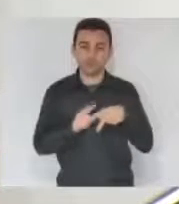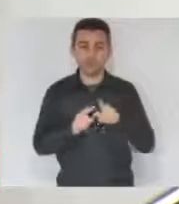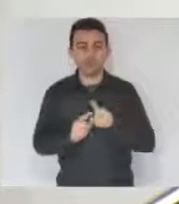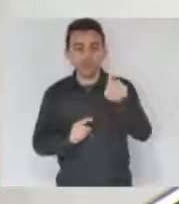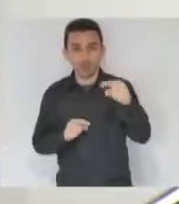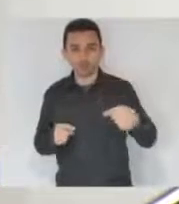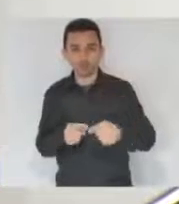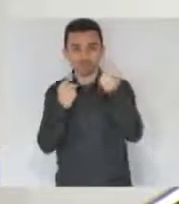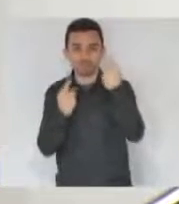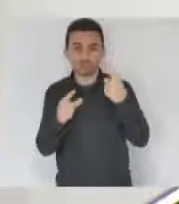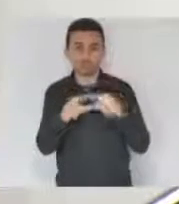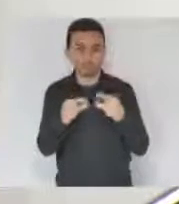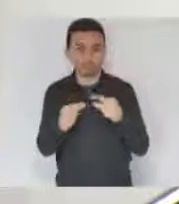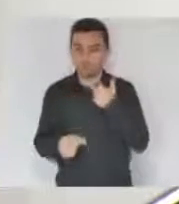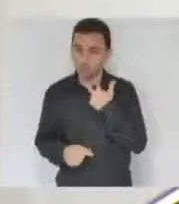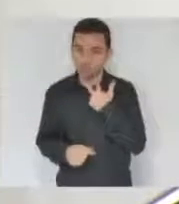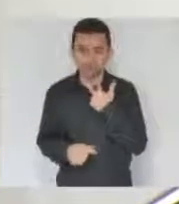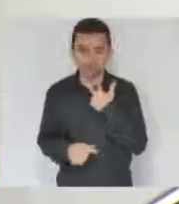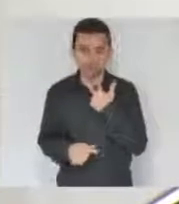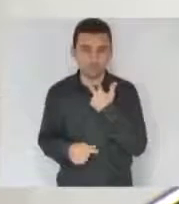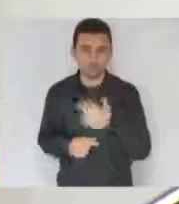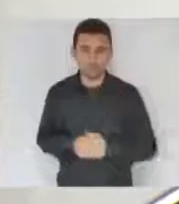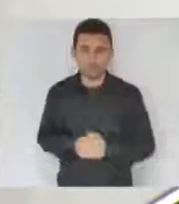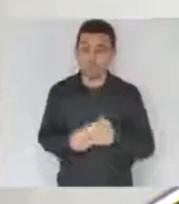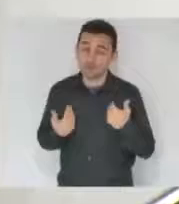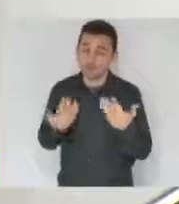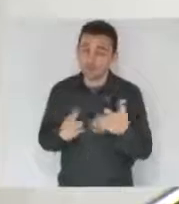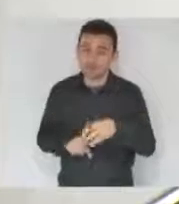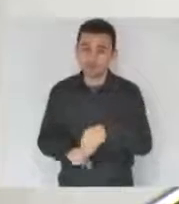lá em Brasília. Mas eu queria ressaltar